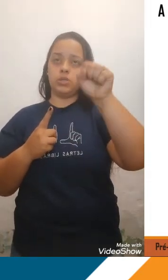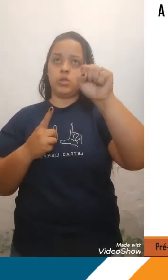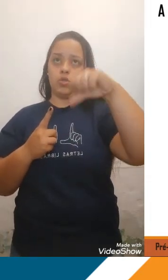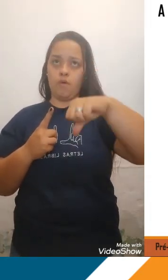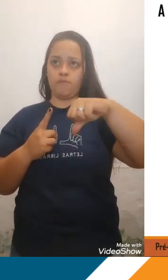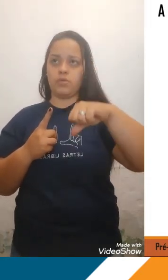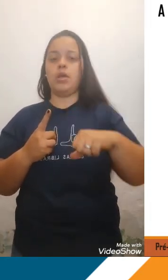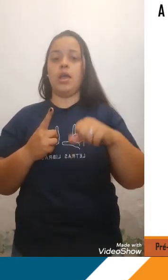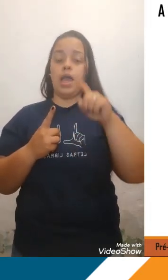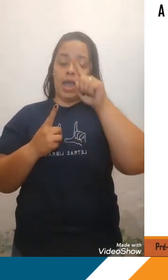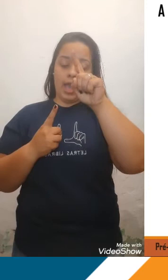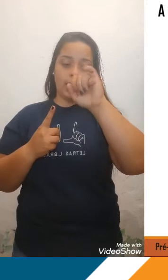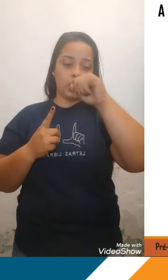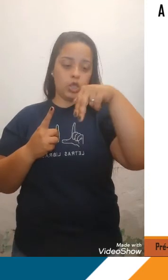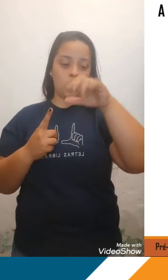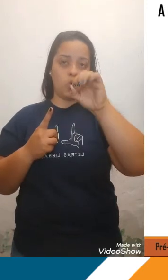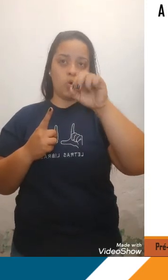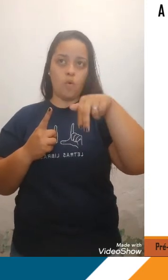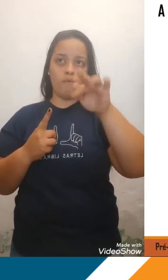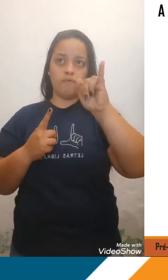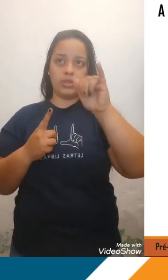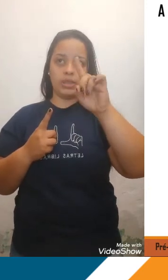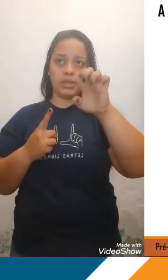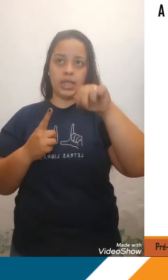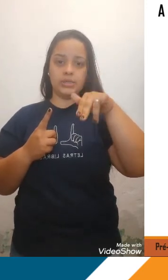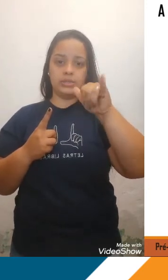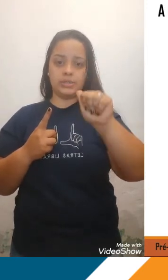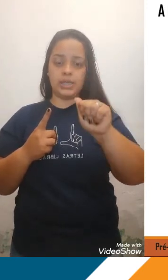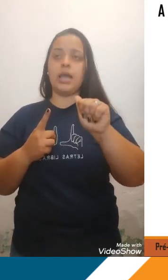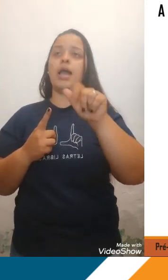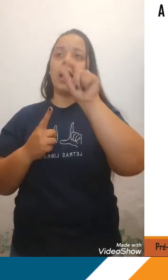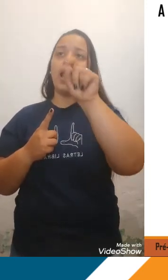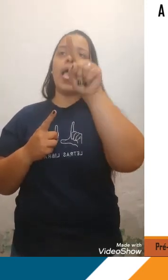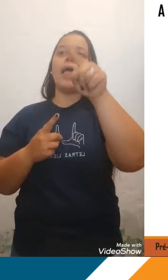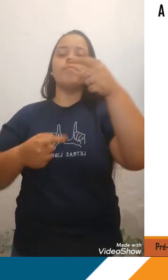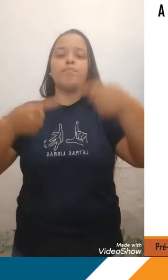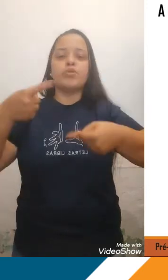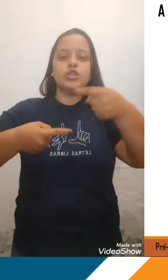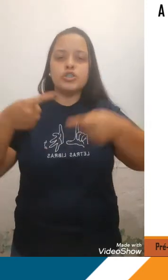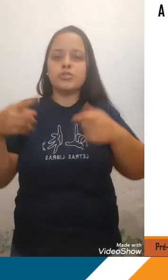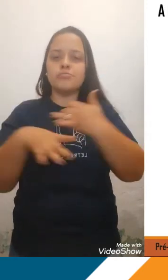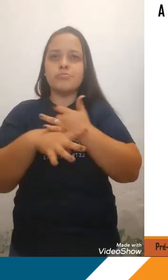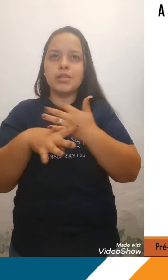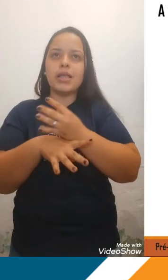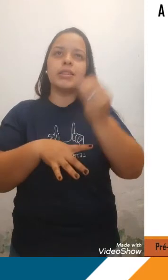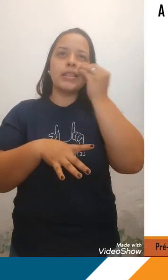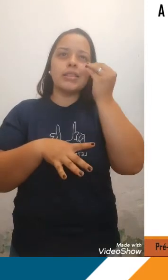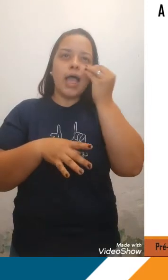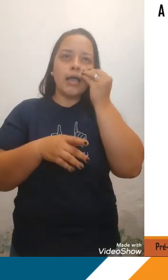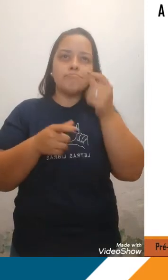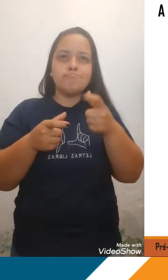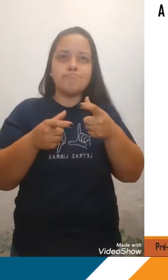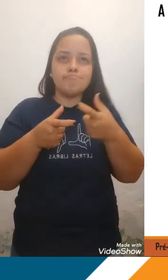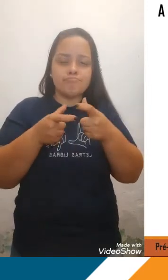1789. A Inconfidência Mineira é decorrente de um rigor de uma política metropolitana que buscava apertar o